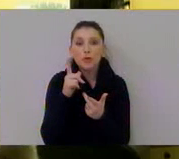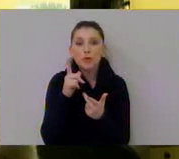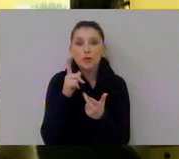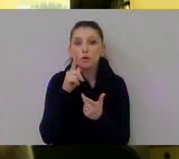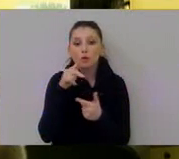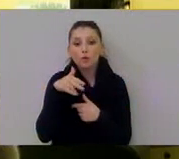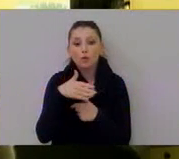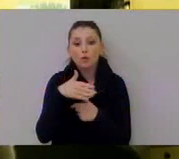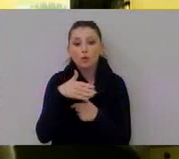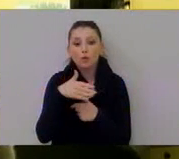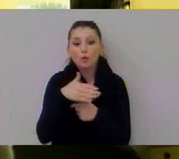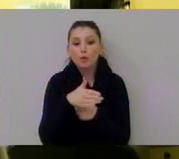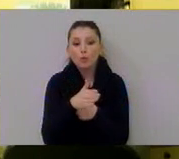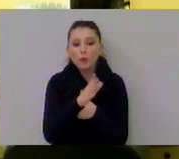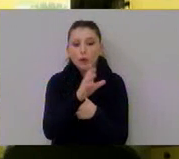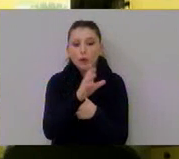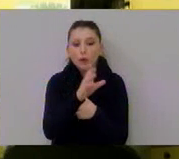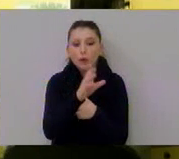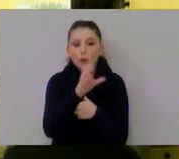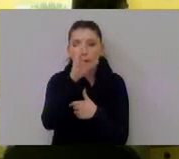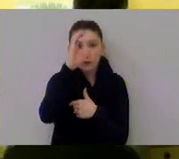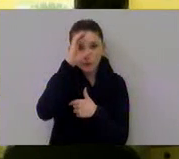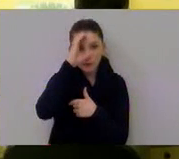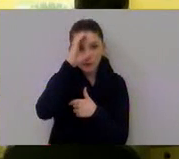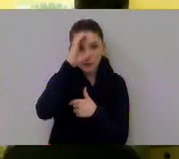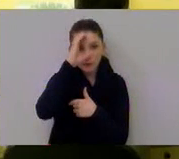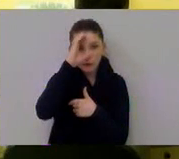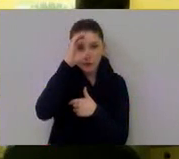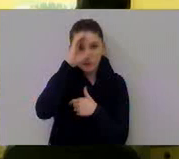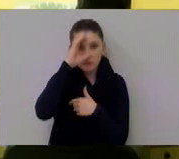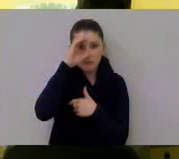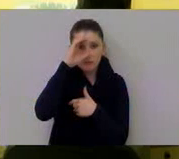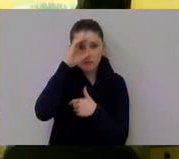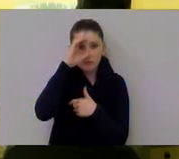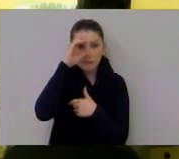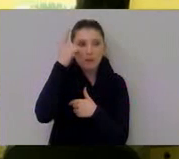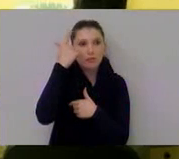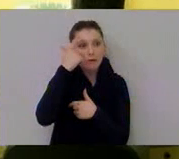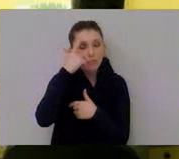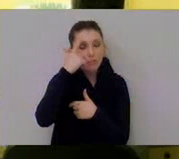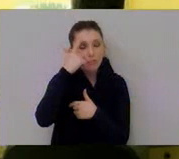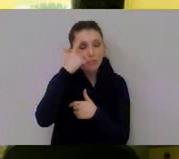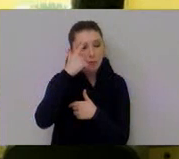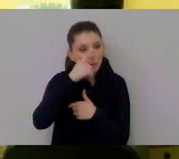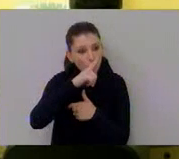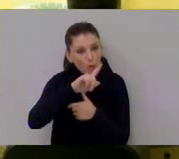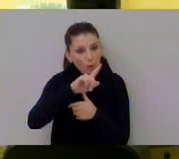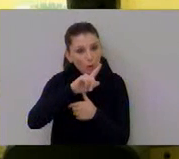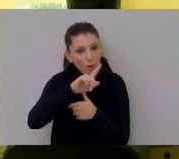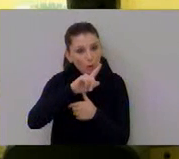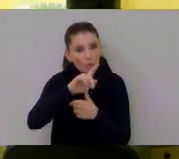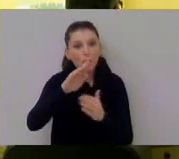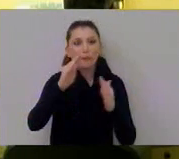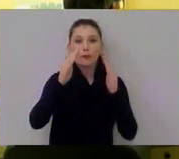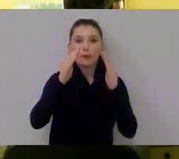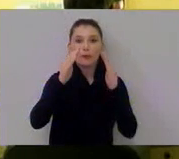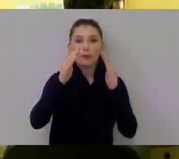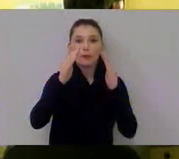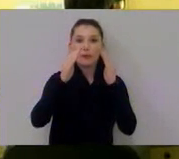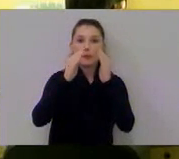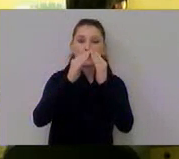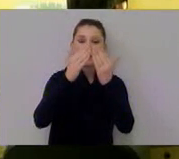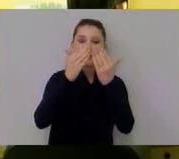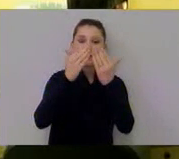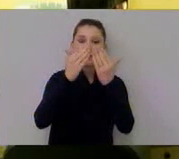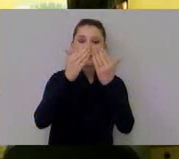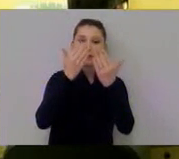colégio novamente todo afetado. Se nós não fizermos um